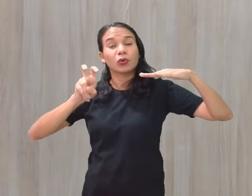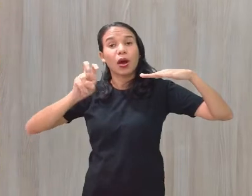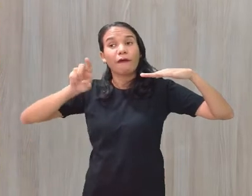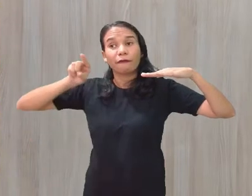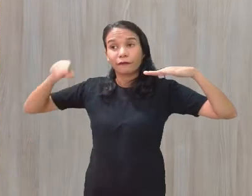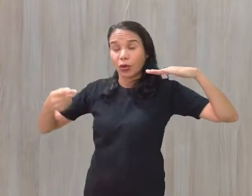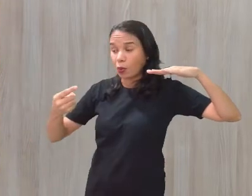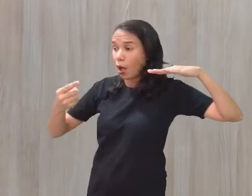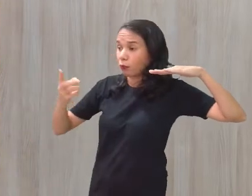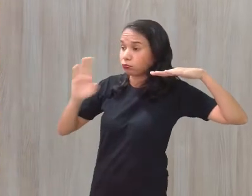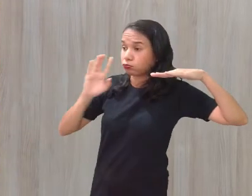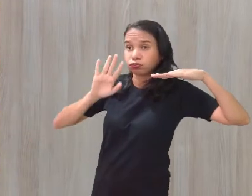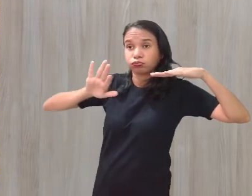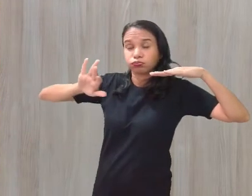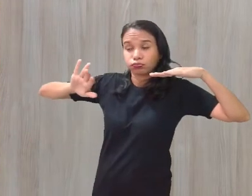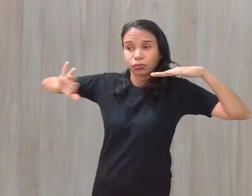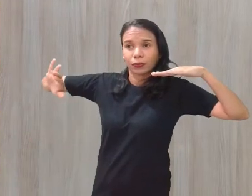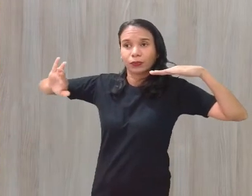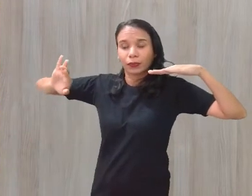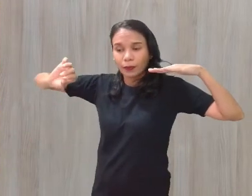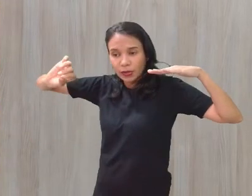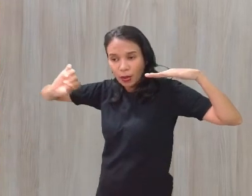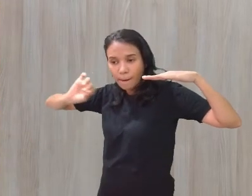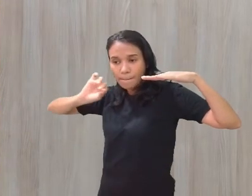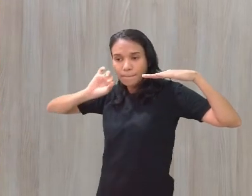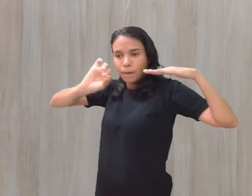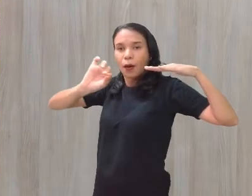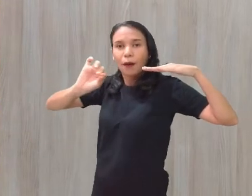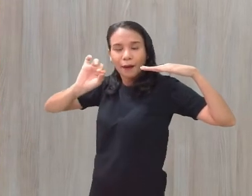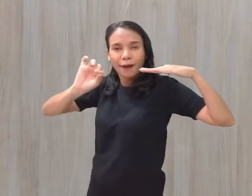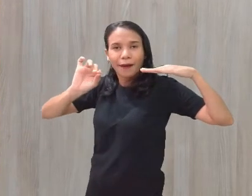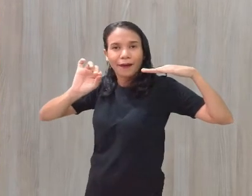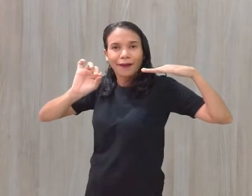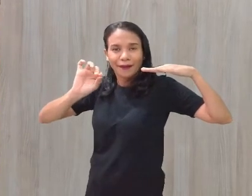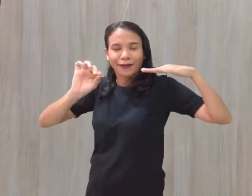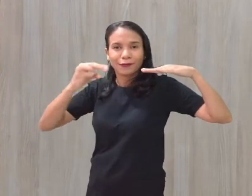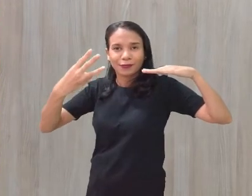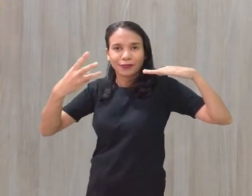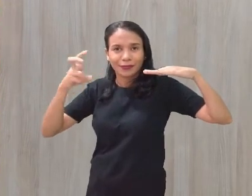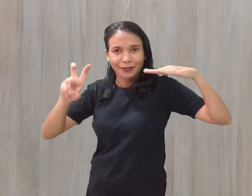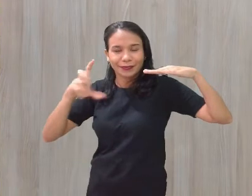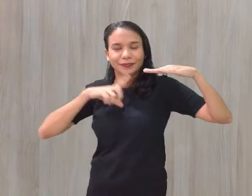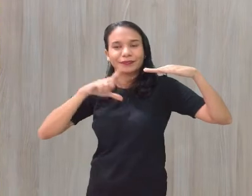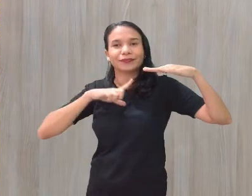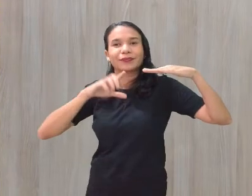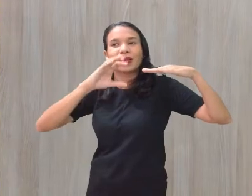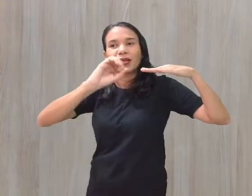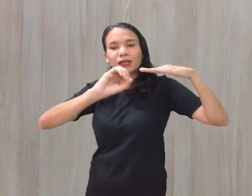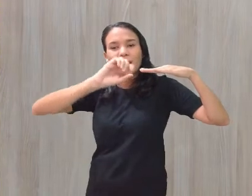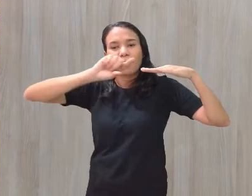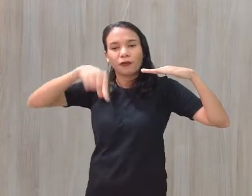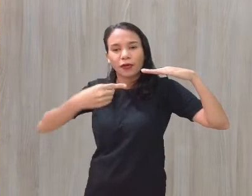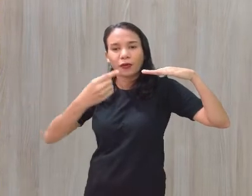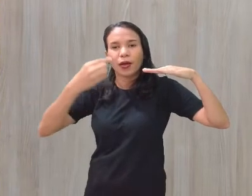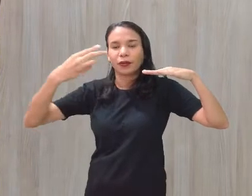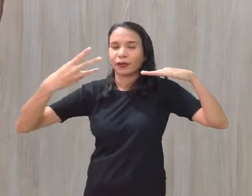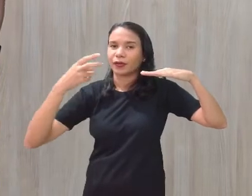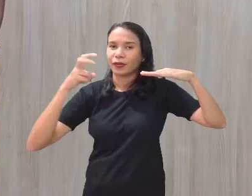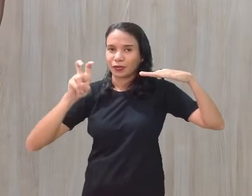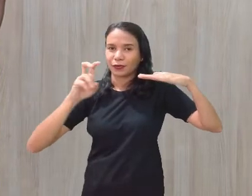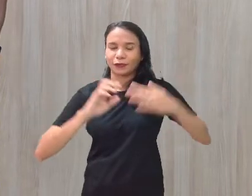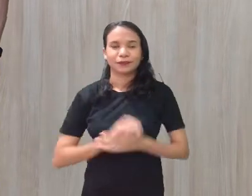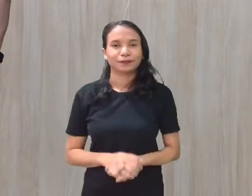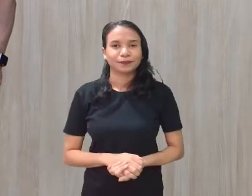está aqui, ó. Então, a vírgula tem que vir para onde? Para antes do 3, para eu ficar aqui com